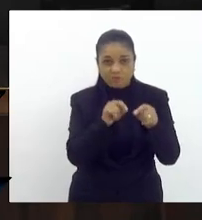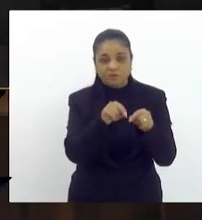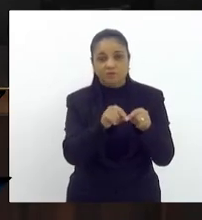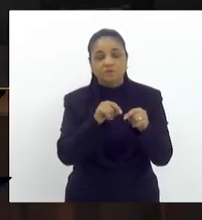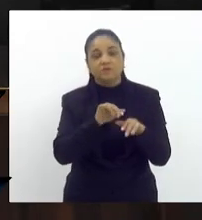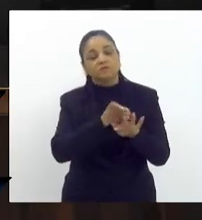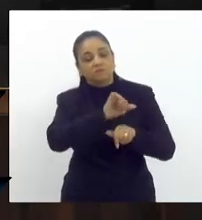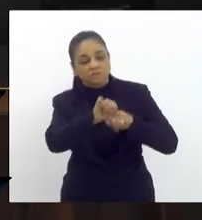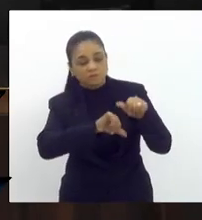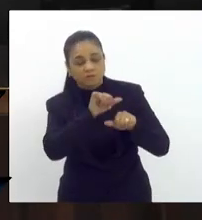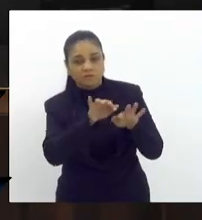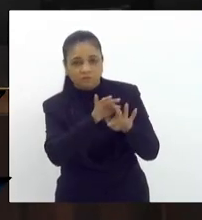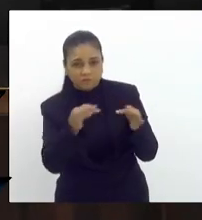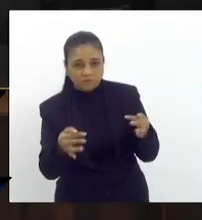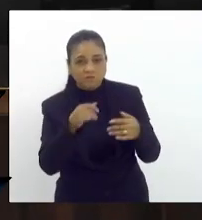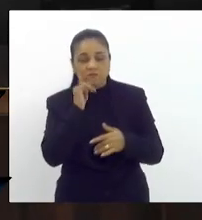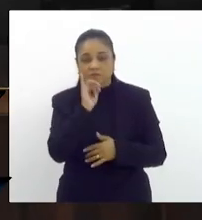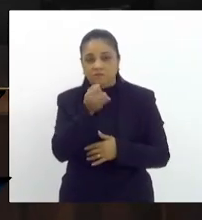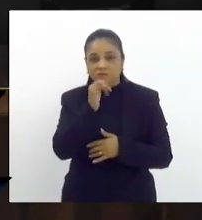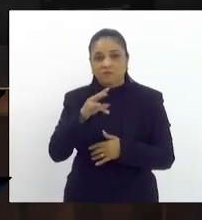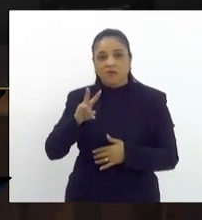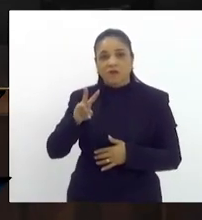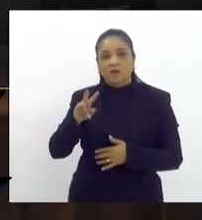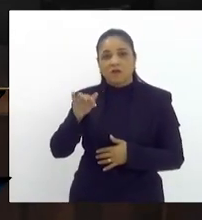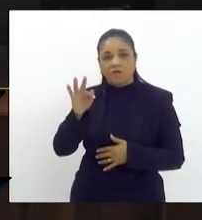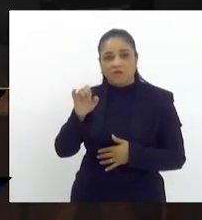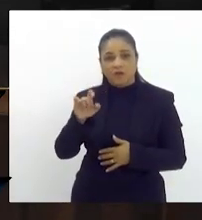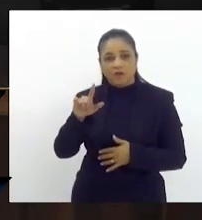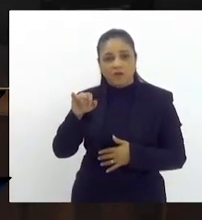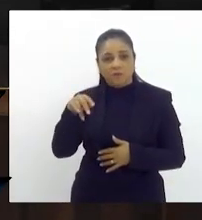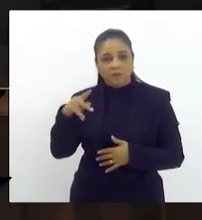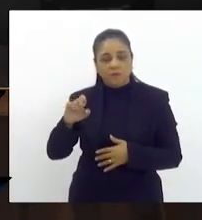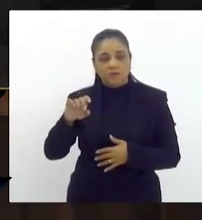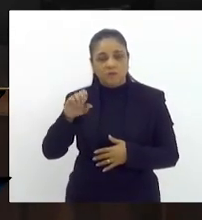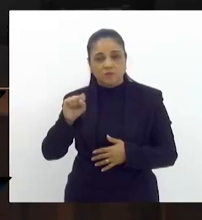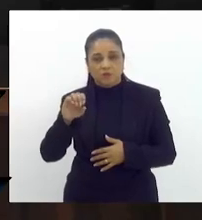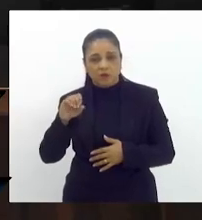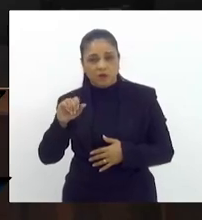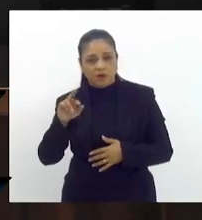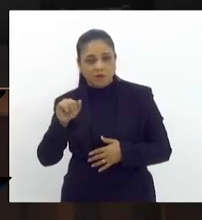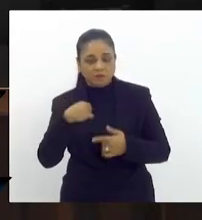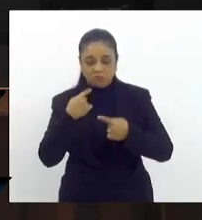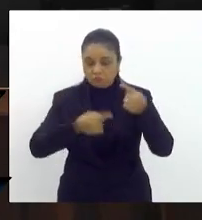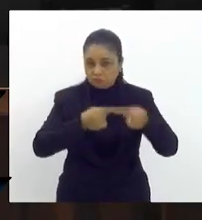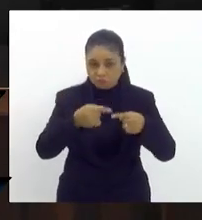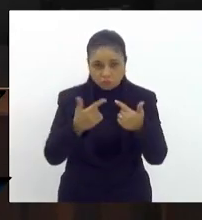simples relator Deputado Felipe Soares em discussão